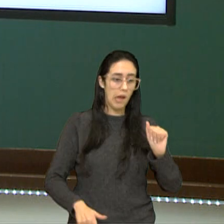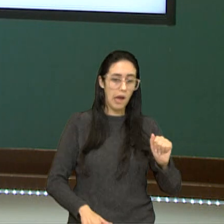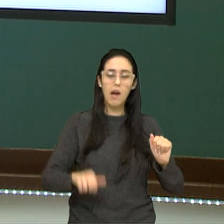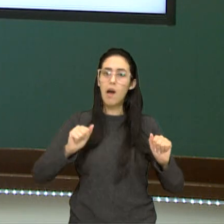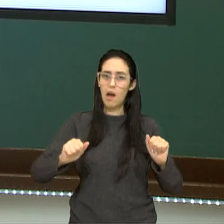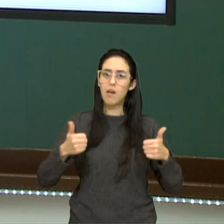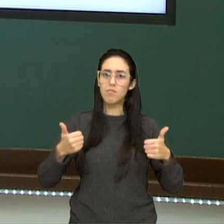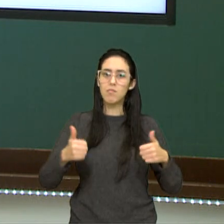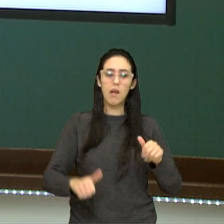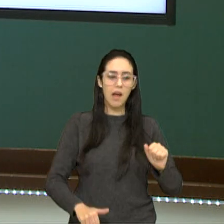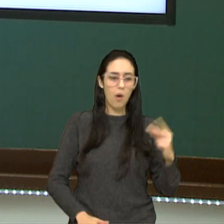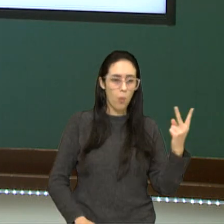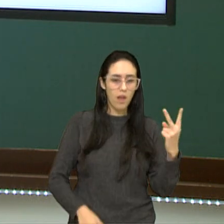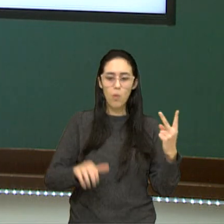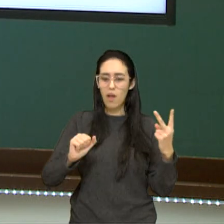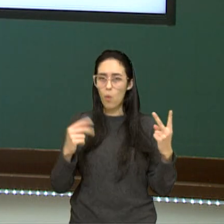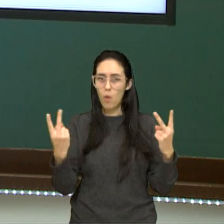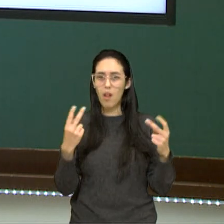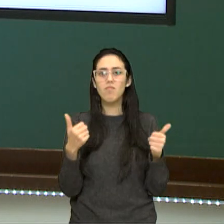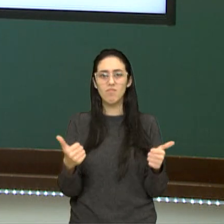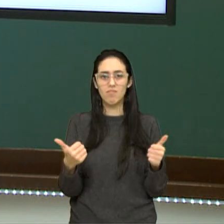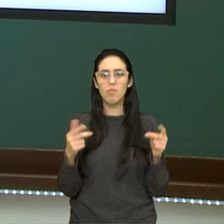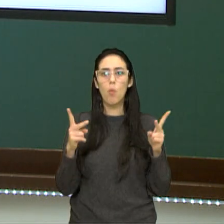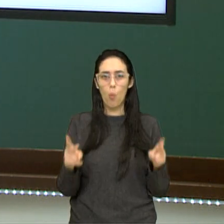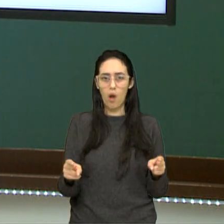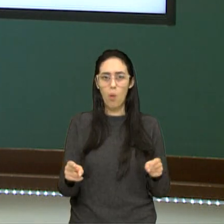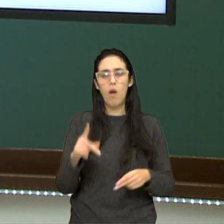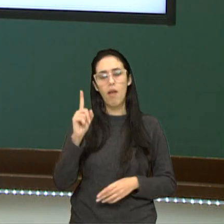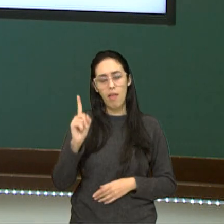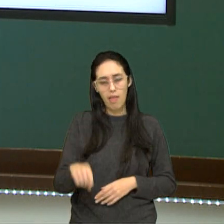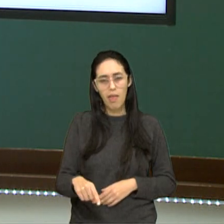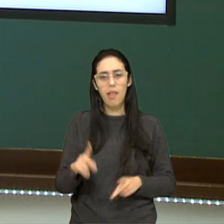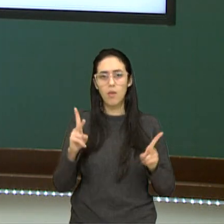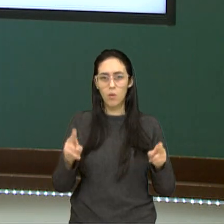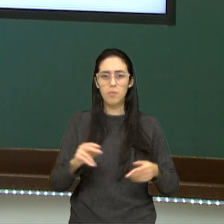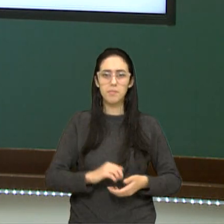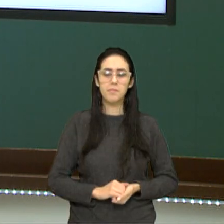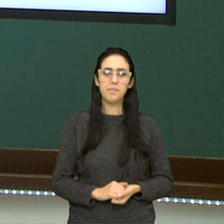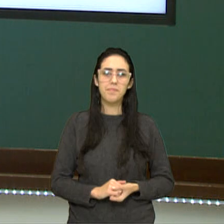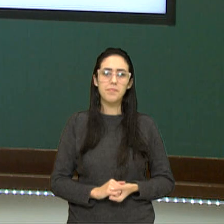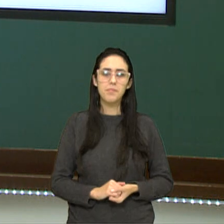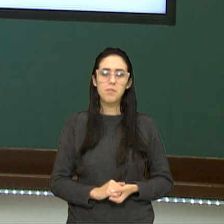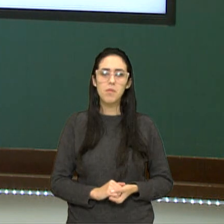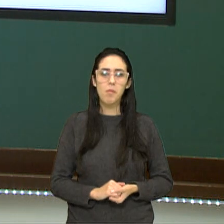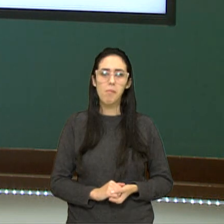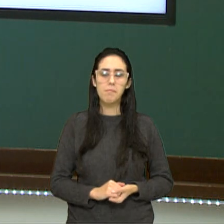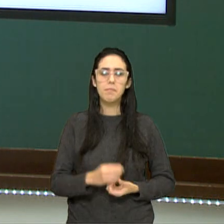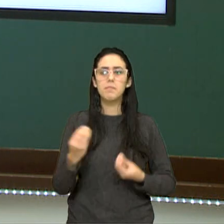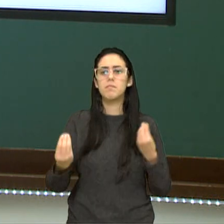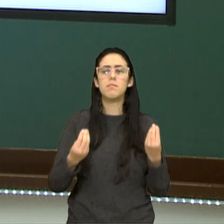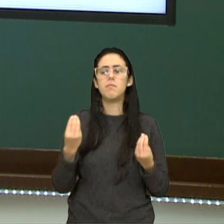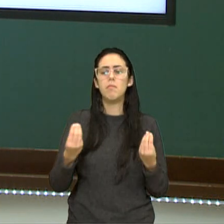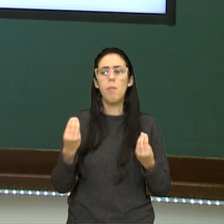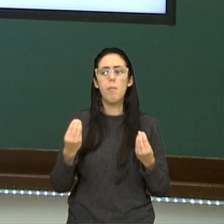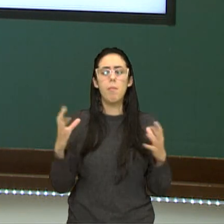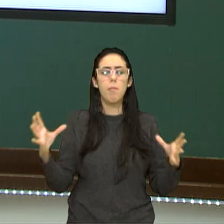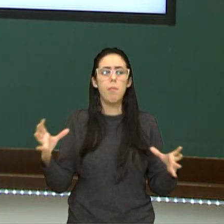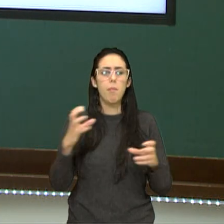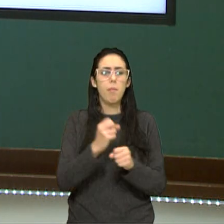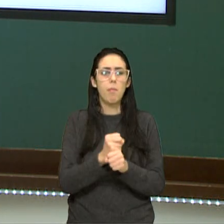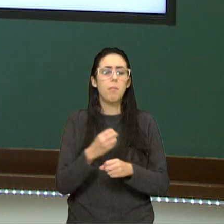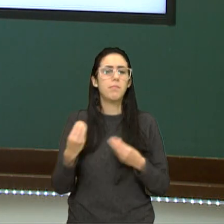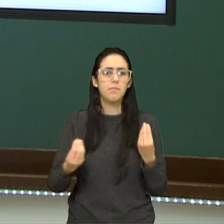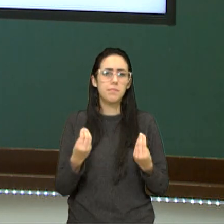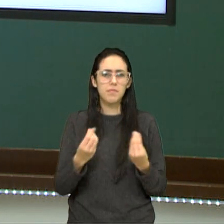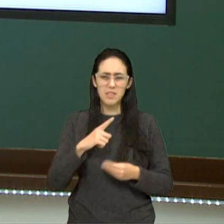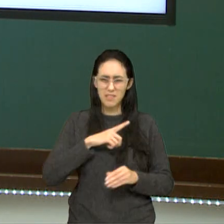que é igual a A ao quadrado? A ao quadrado. Então, isso é ser semelhante. Como fazemos a adição de polinômios?